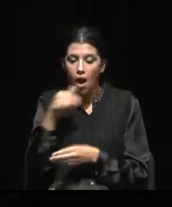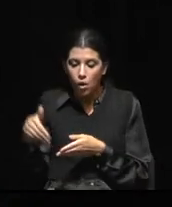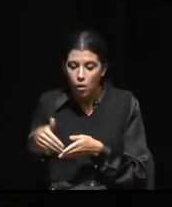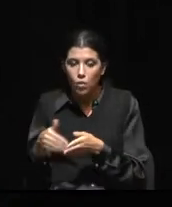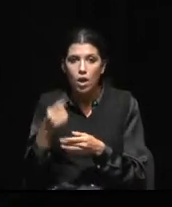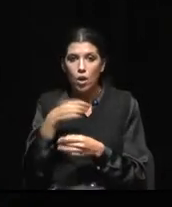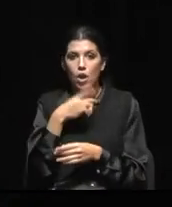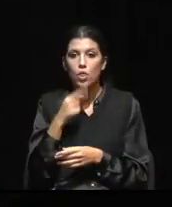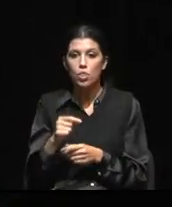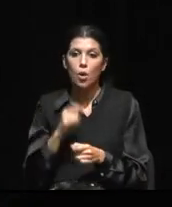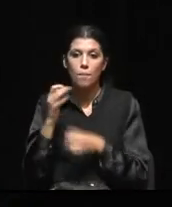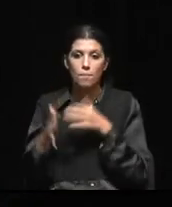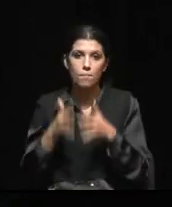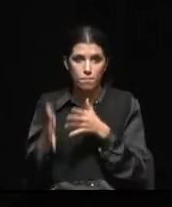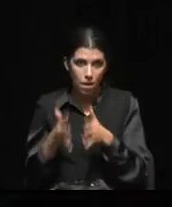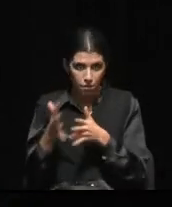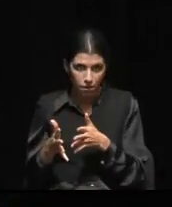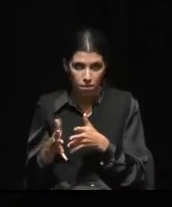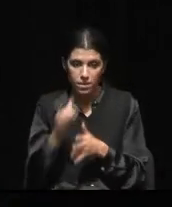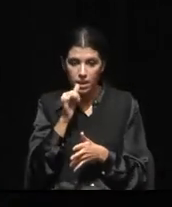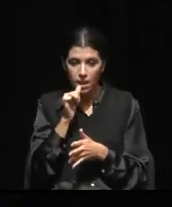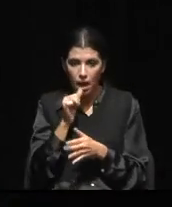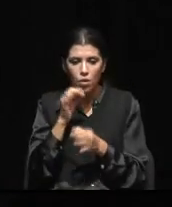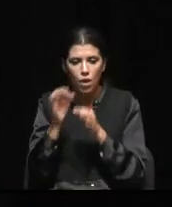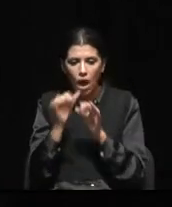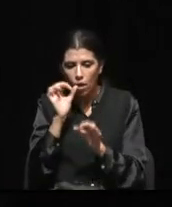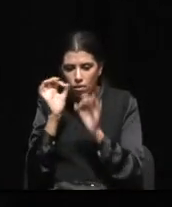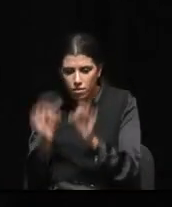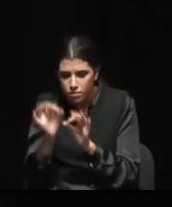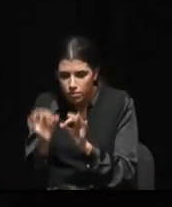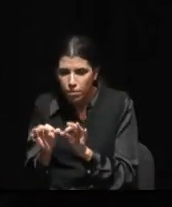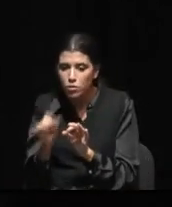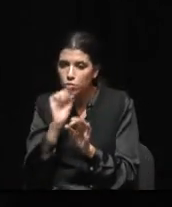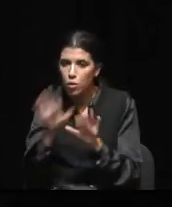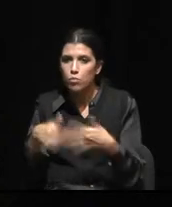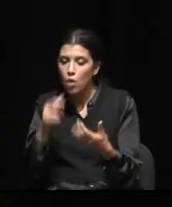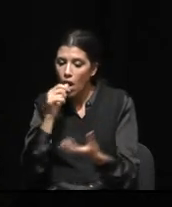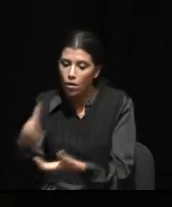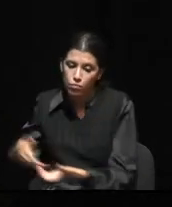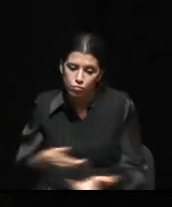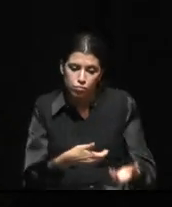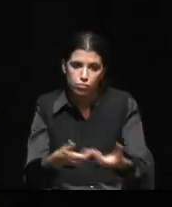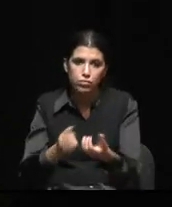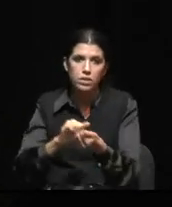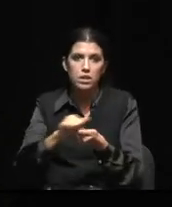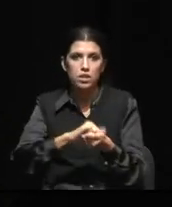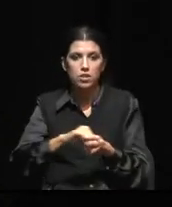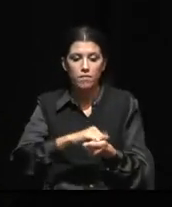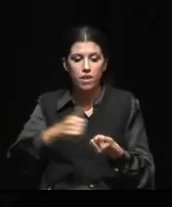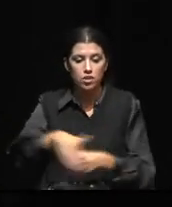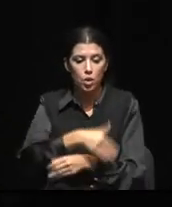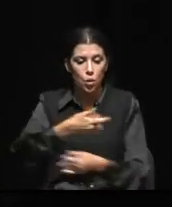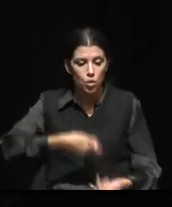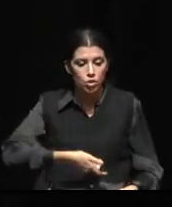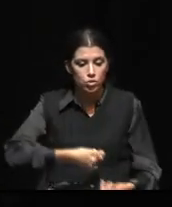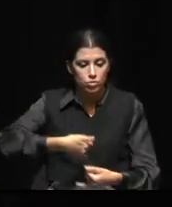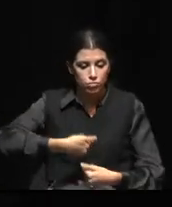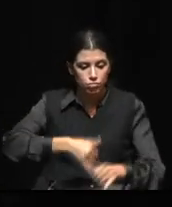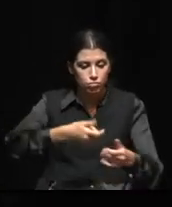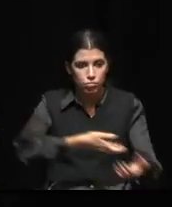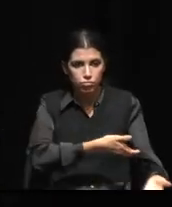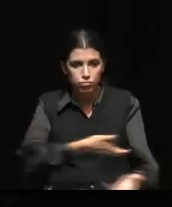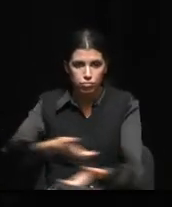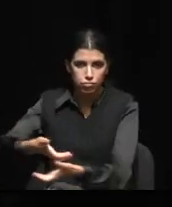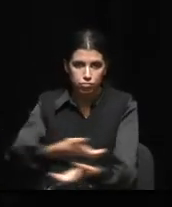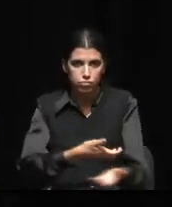fábrica da água e aí é tratada para que possa ser utilizada na rega e na lavagem das ruas e se há necessidade